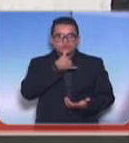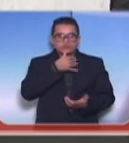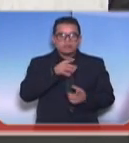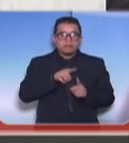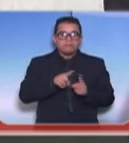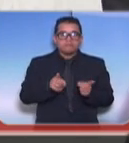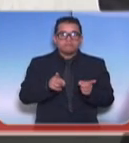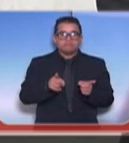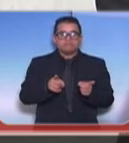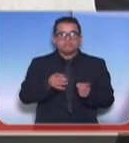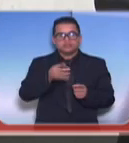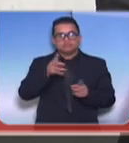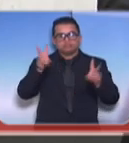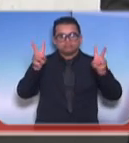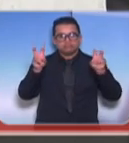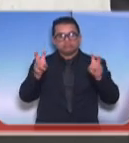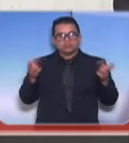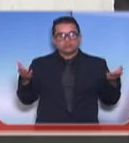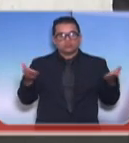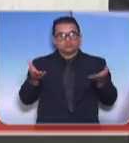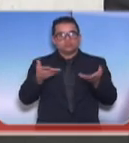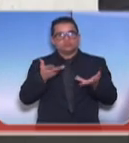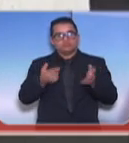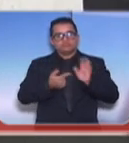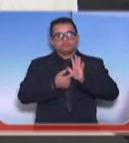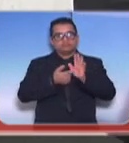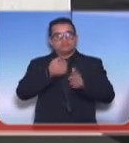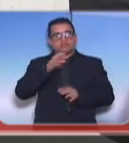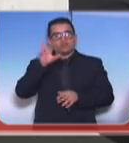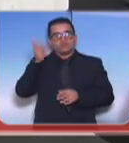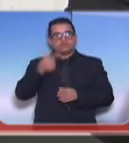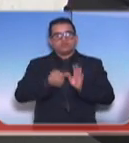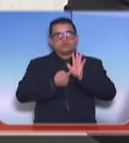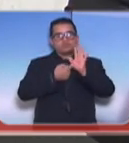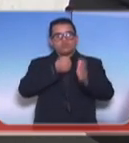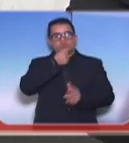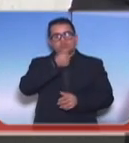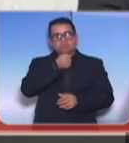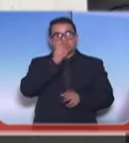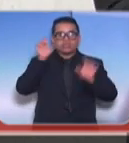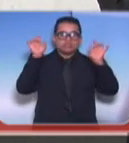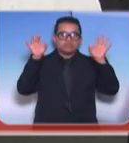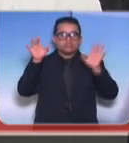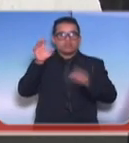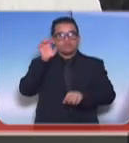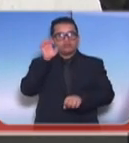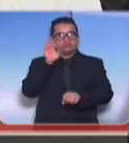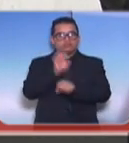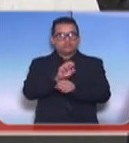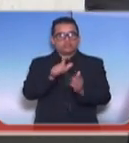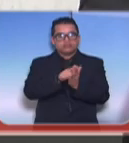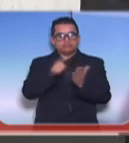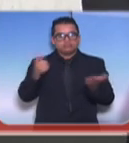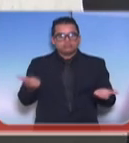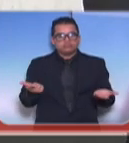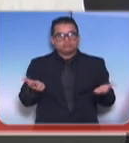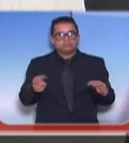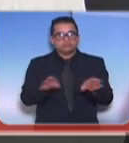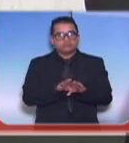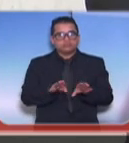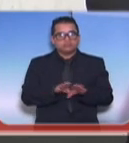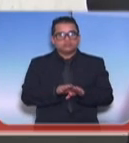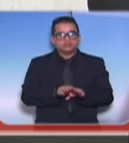aqui são assuntos que vieram hoje à imprensa, à baila pela imprensa, em especial pelo Estadão e também